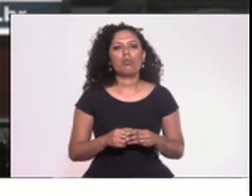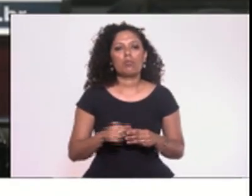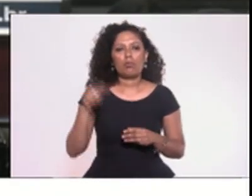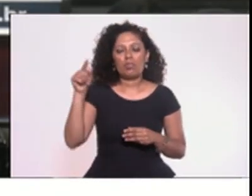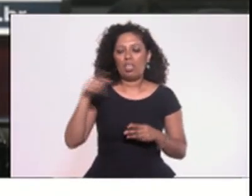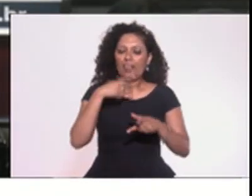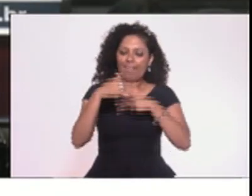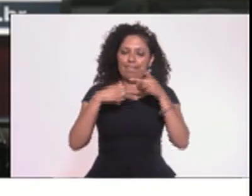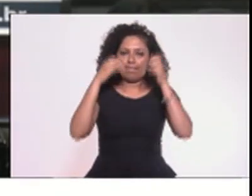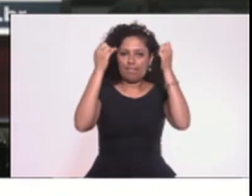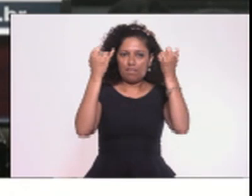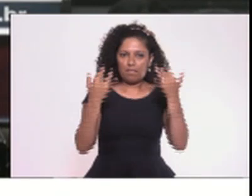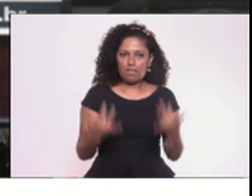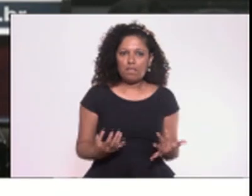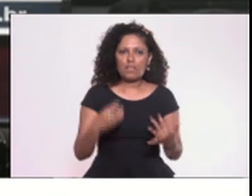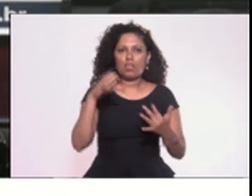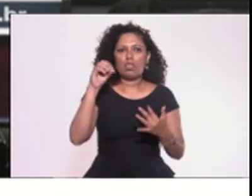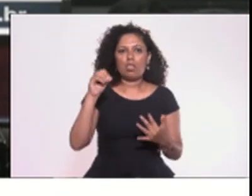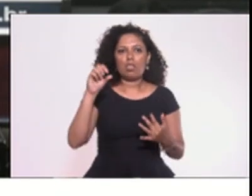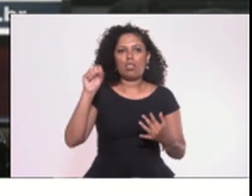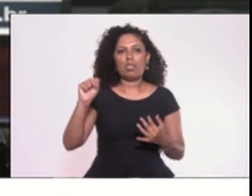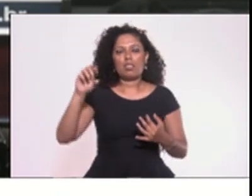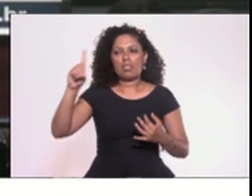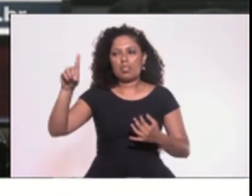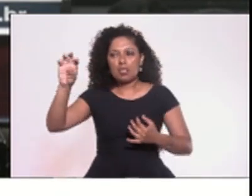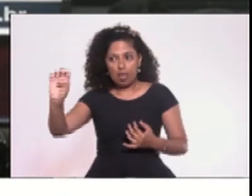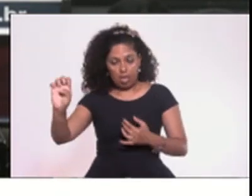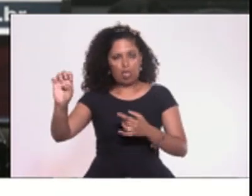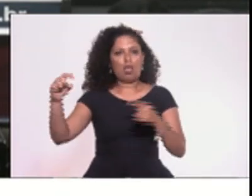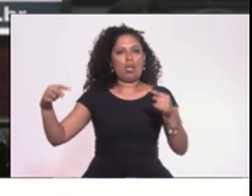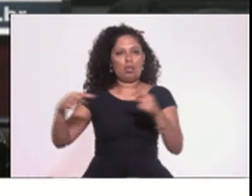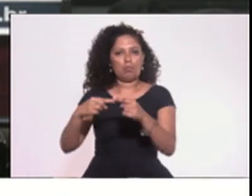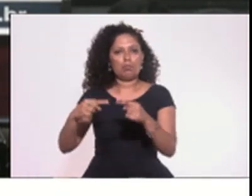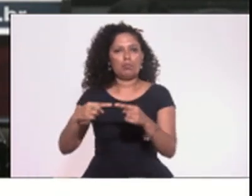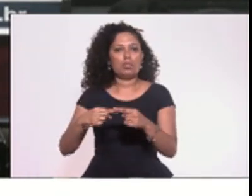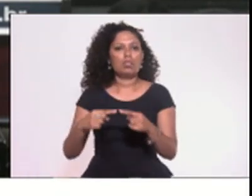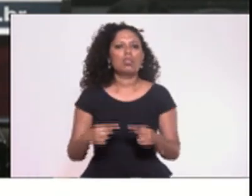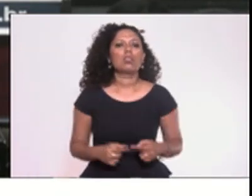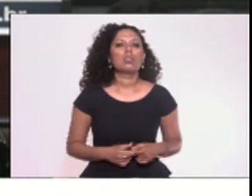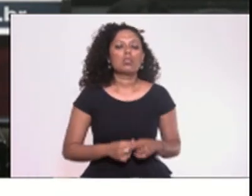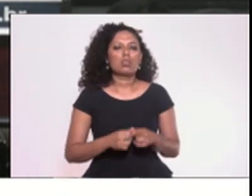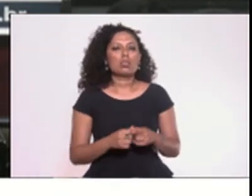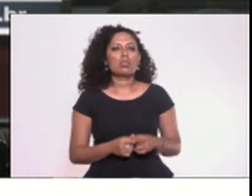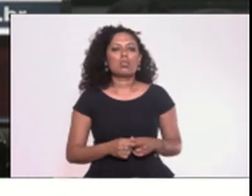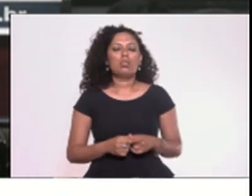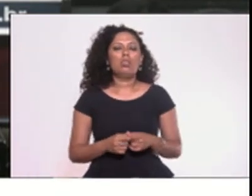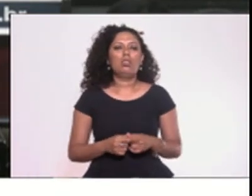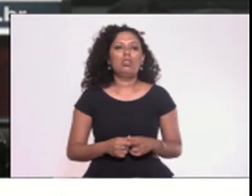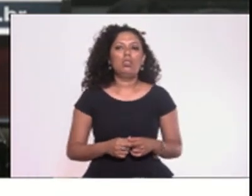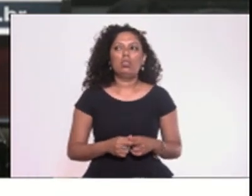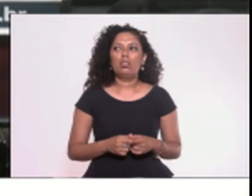justamente a definição da OCDE, que embora seja o final da minha apresentação, é